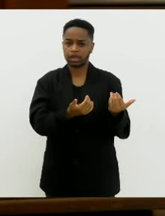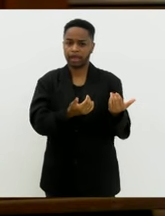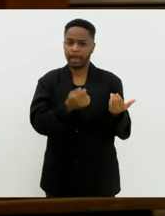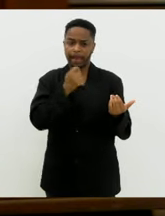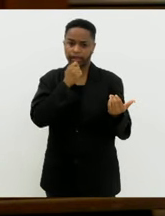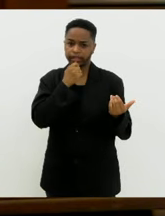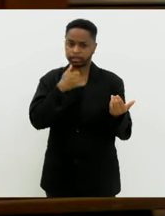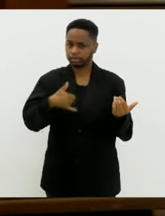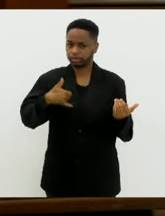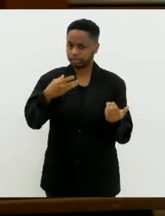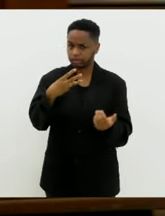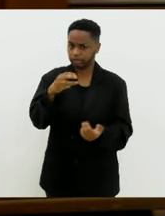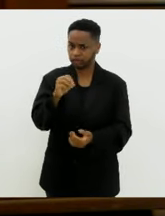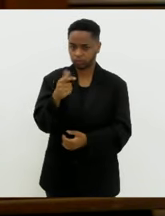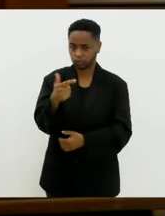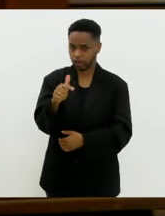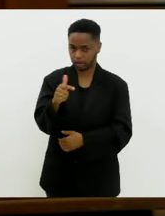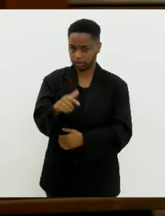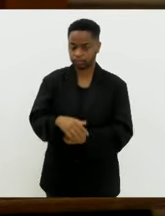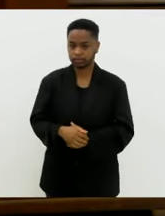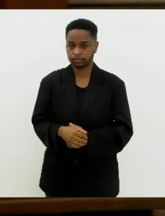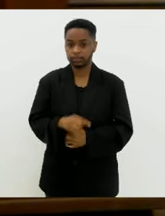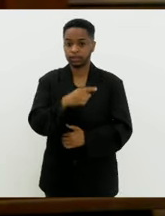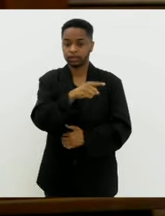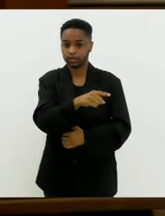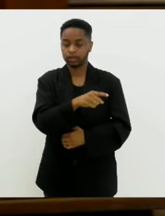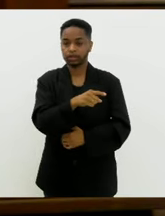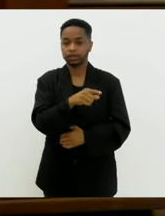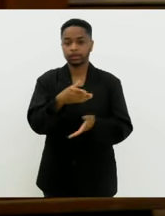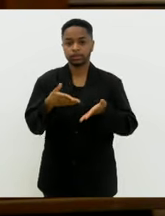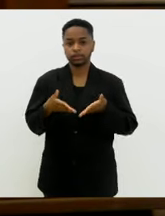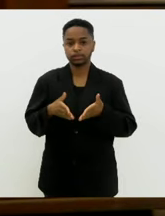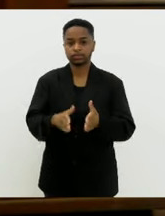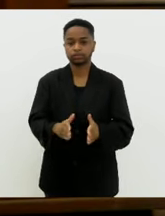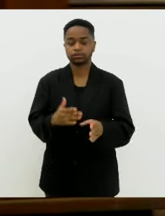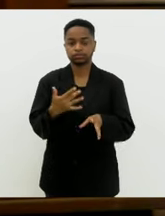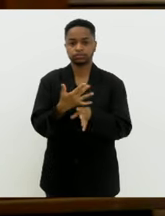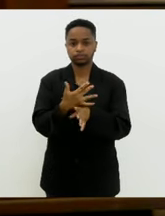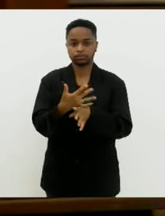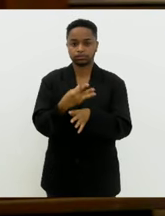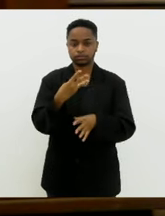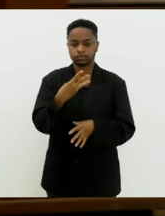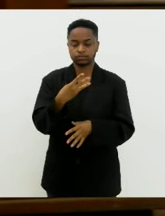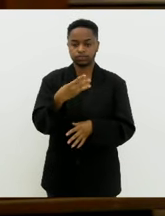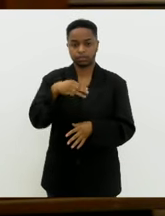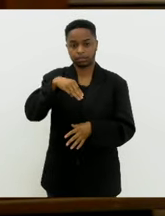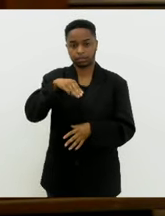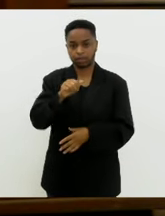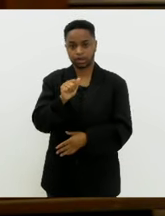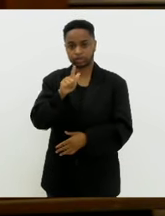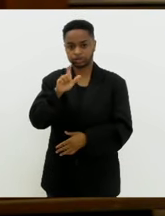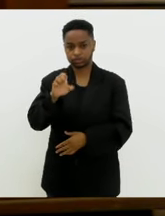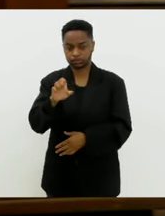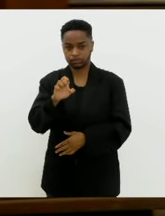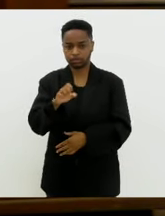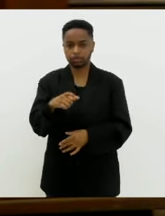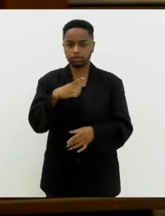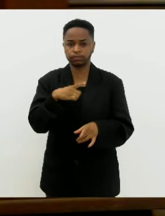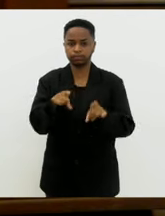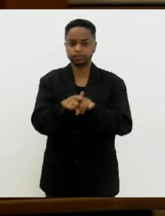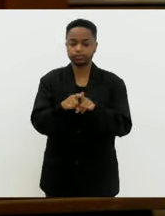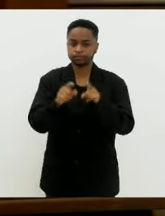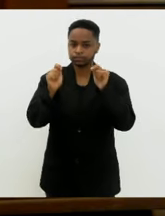anos, oriundo do nosso querido município de Magé, com todo o seu